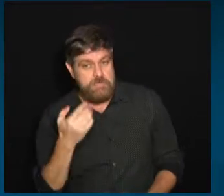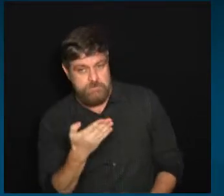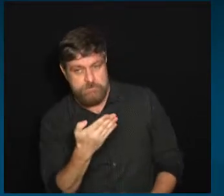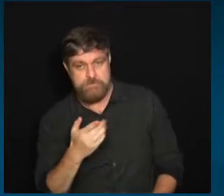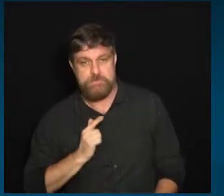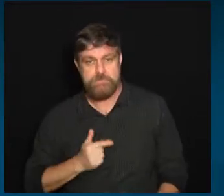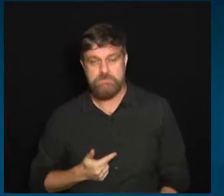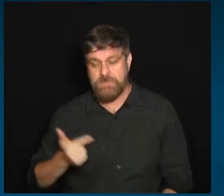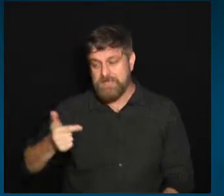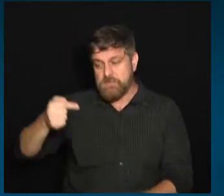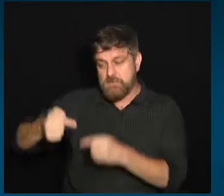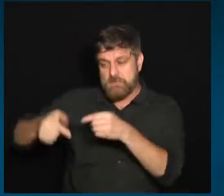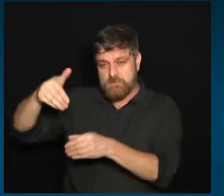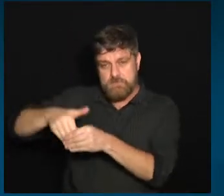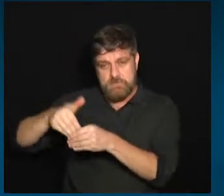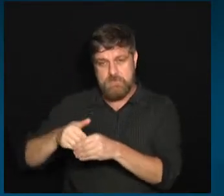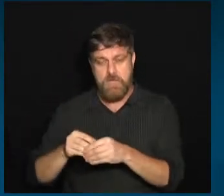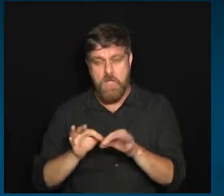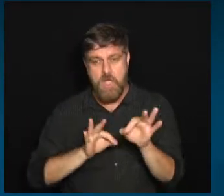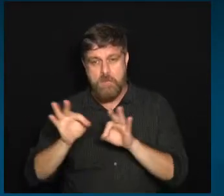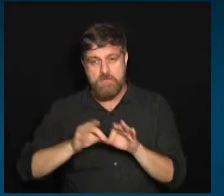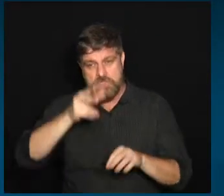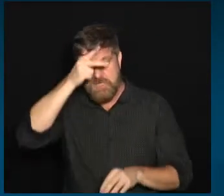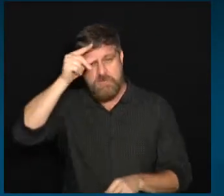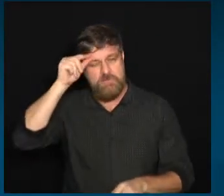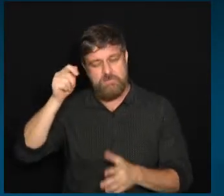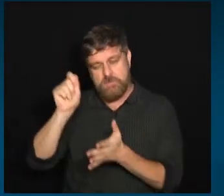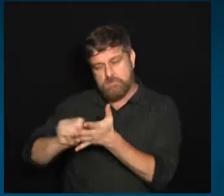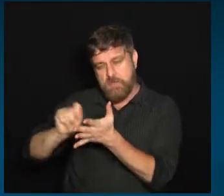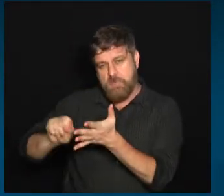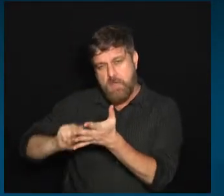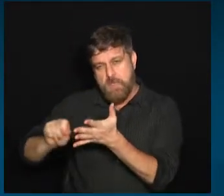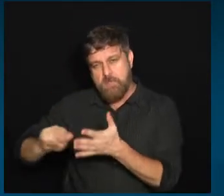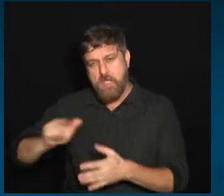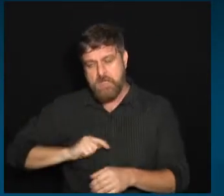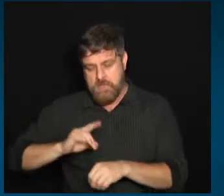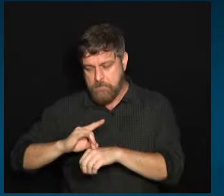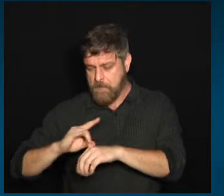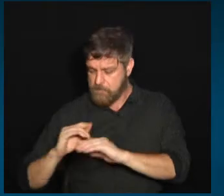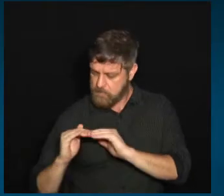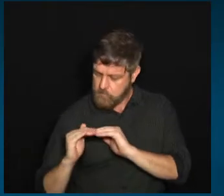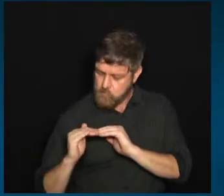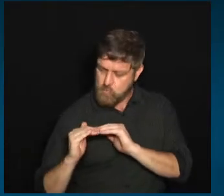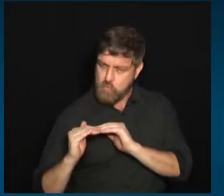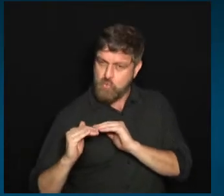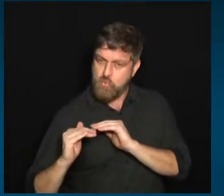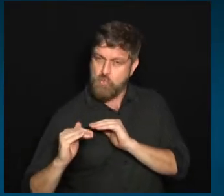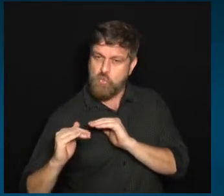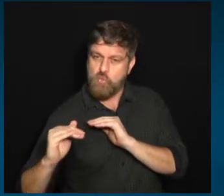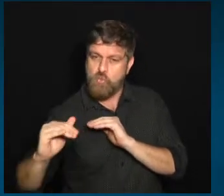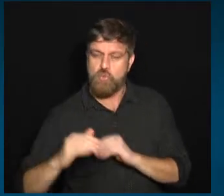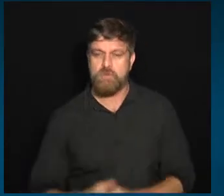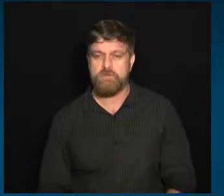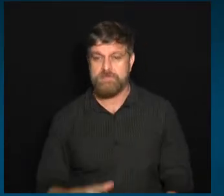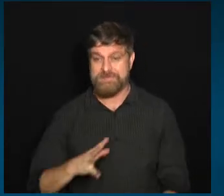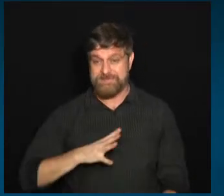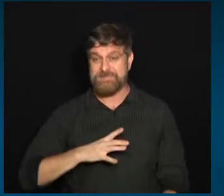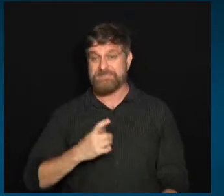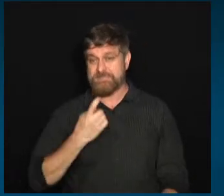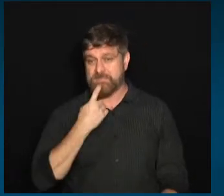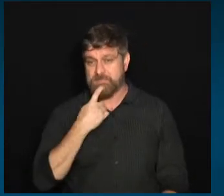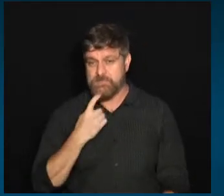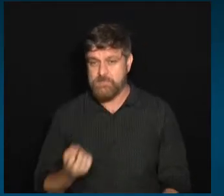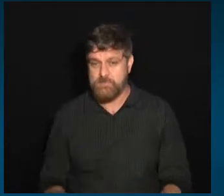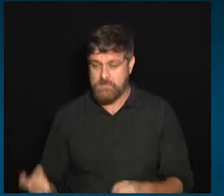em segunda discussão o projeto de autoria do prefeito que autoriza a pavimentação asfáltica nas vias públicas do município de Campinas